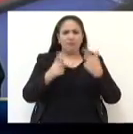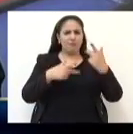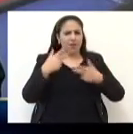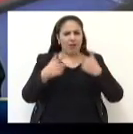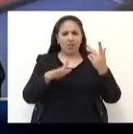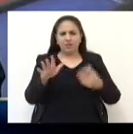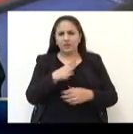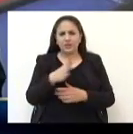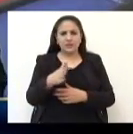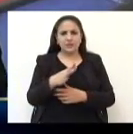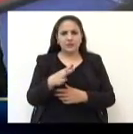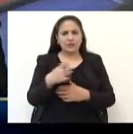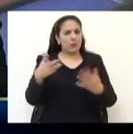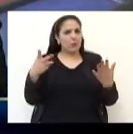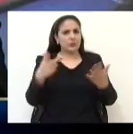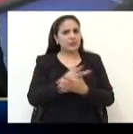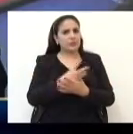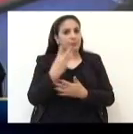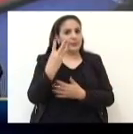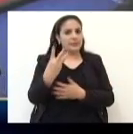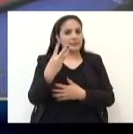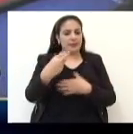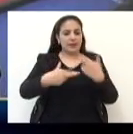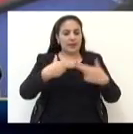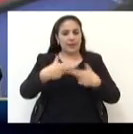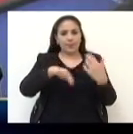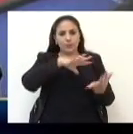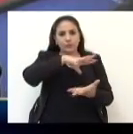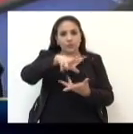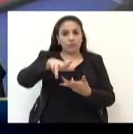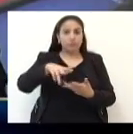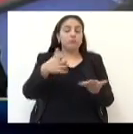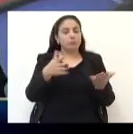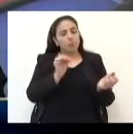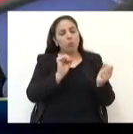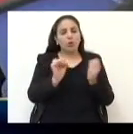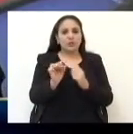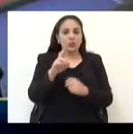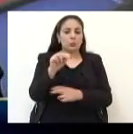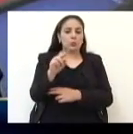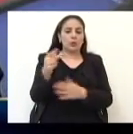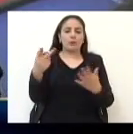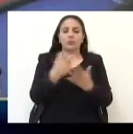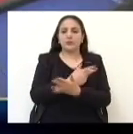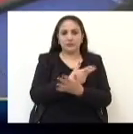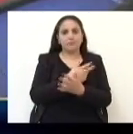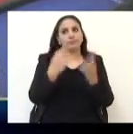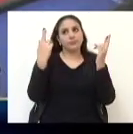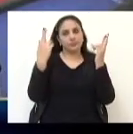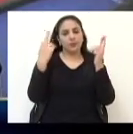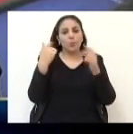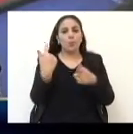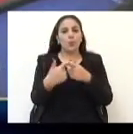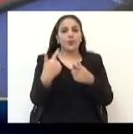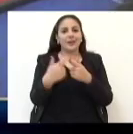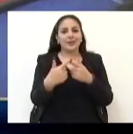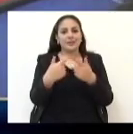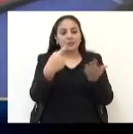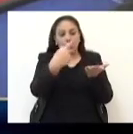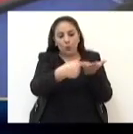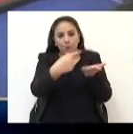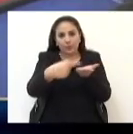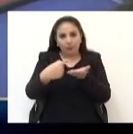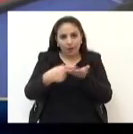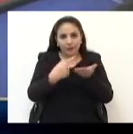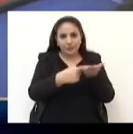Se fala muito que não ocorreu ainda uma terceira guerra mundial, e talvez nunca vá ocorrer, e a gente espera isso, por causa desses tratados